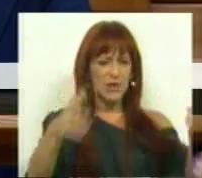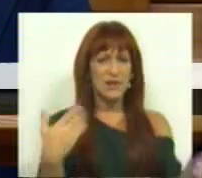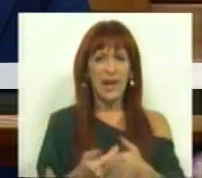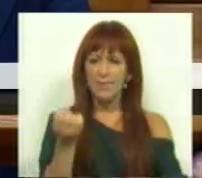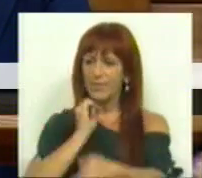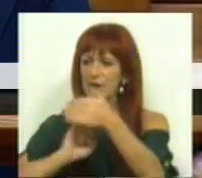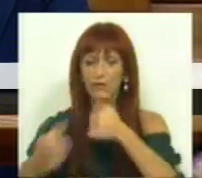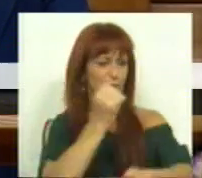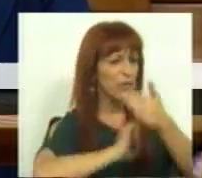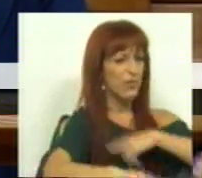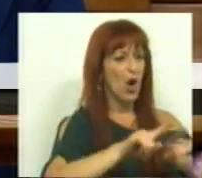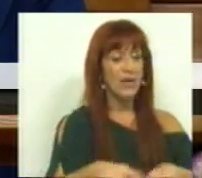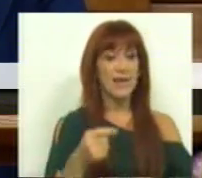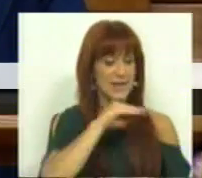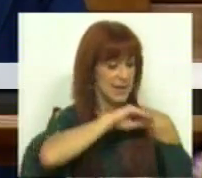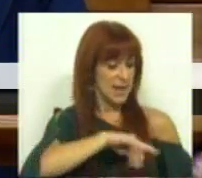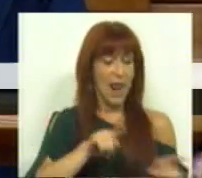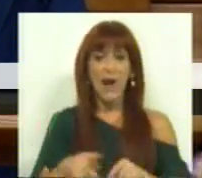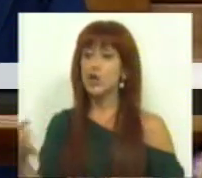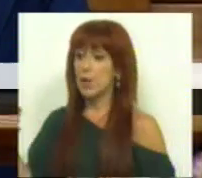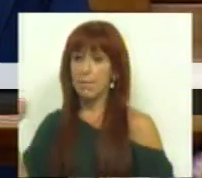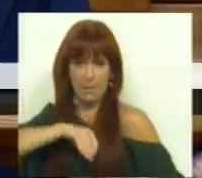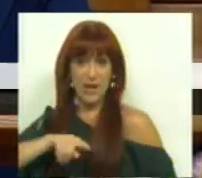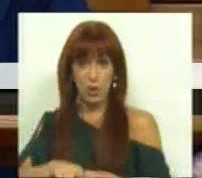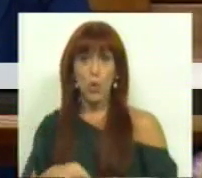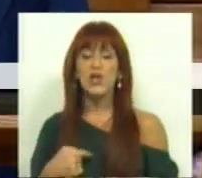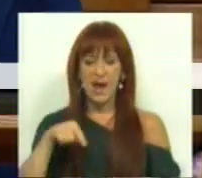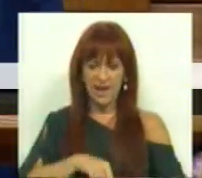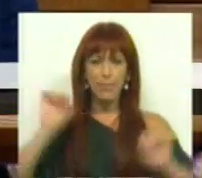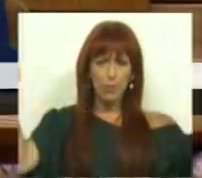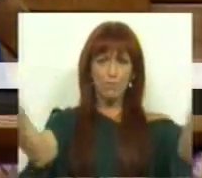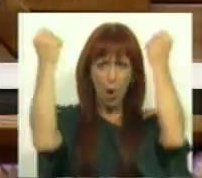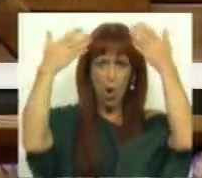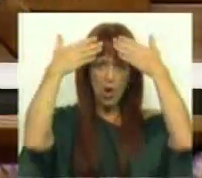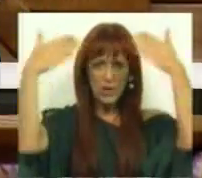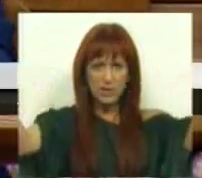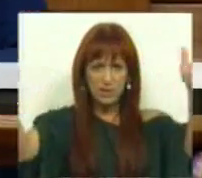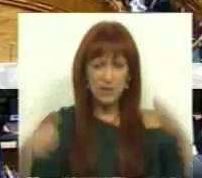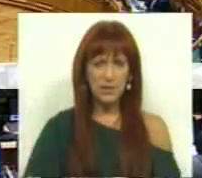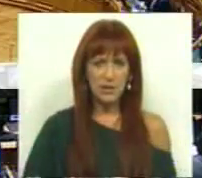salários e as pensões. É chegado o tempo de resgatar a democracia.